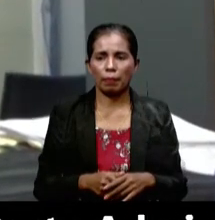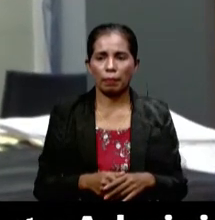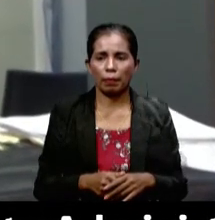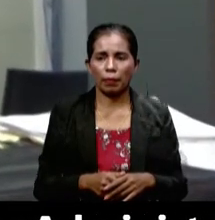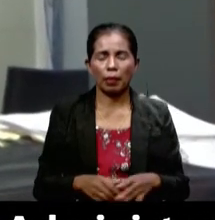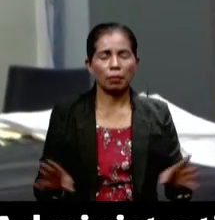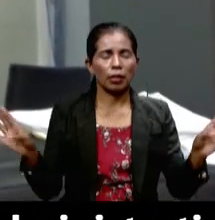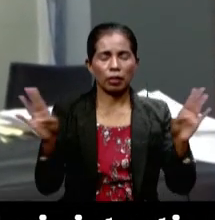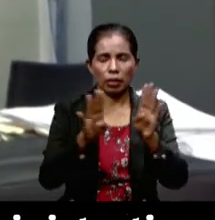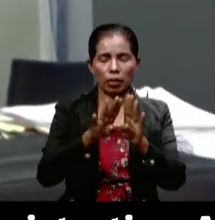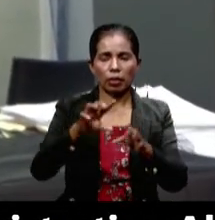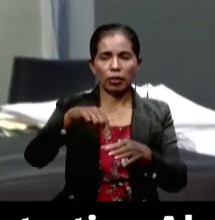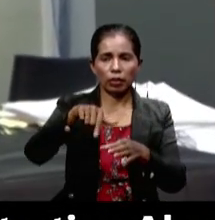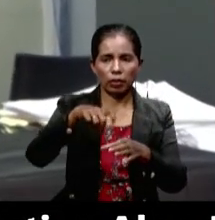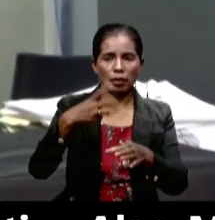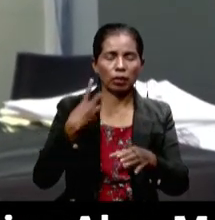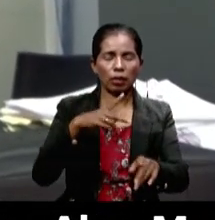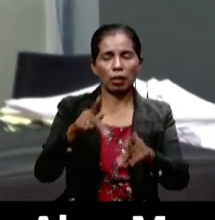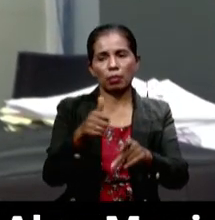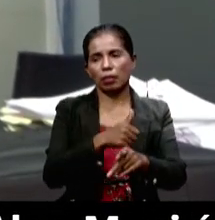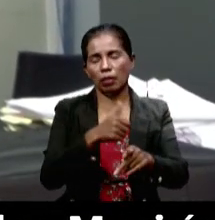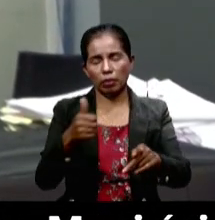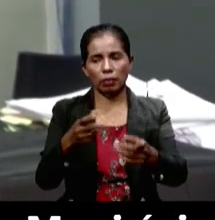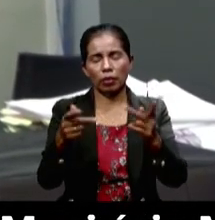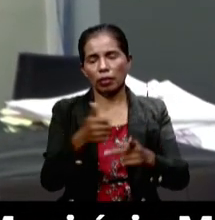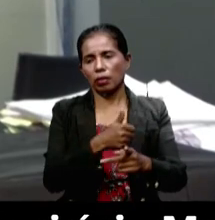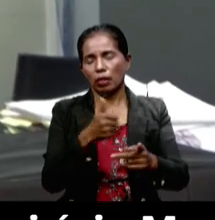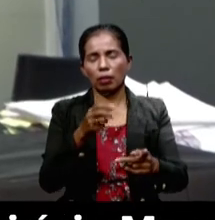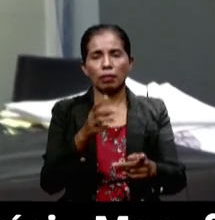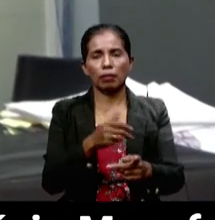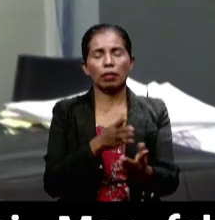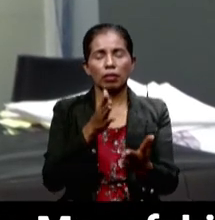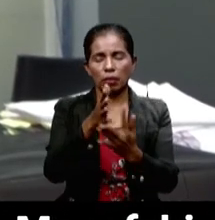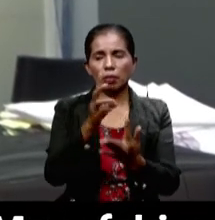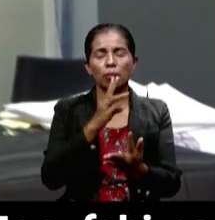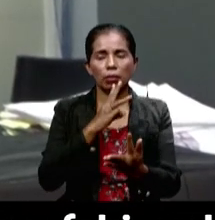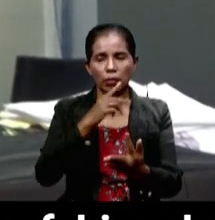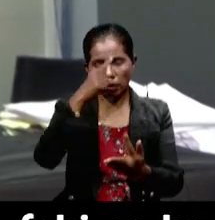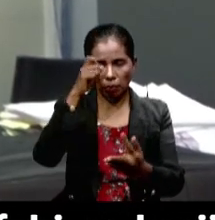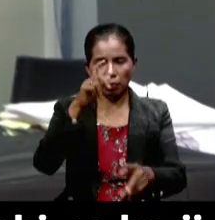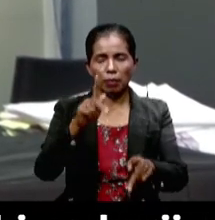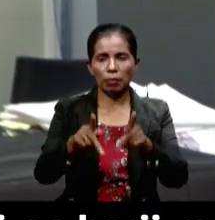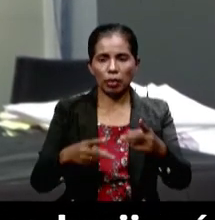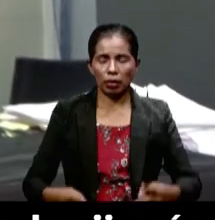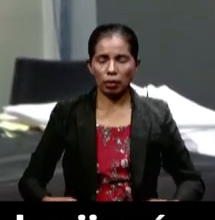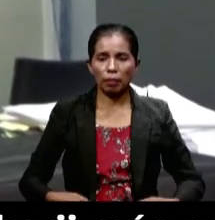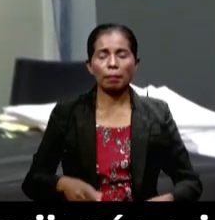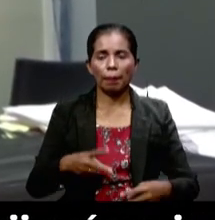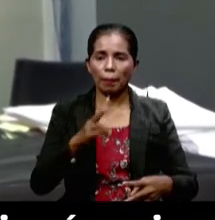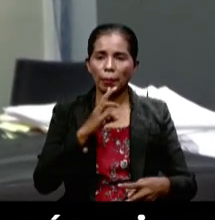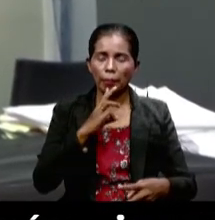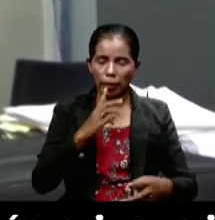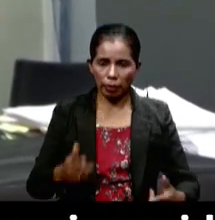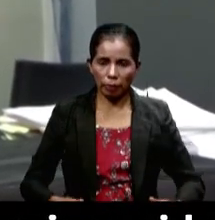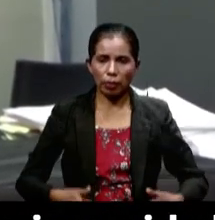Tá a torneira, a torneira para entender mal se irá ou se parte sempre bem acesso ou bem filho falei também bem para entender mores bem para entender outro no